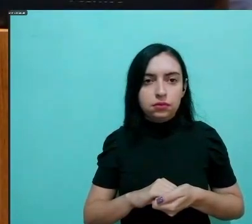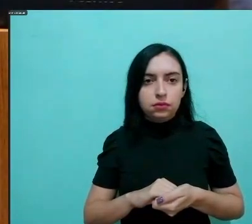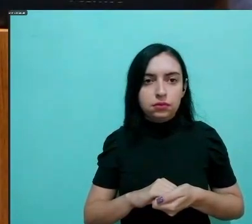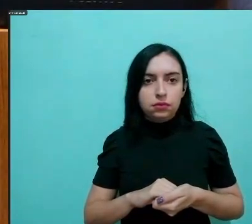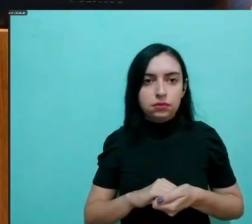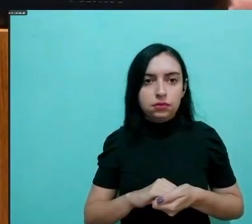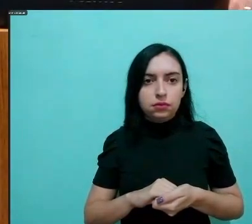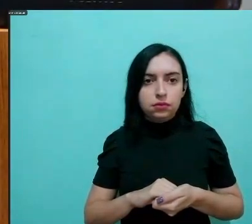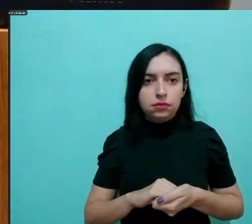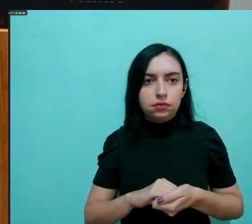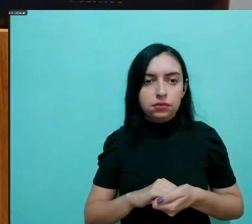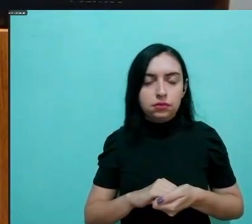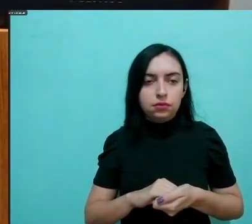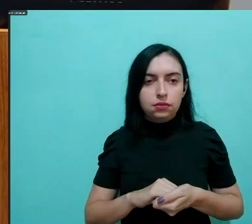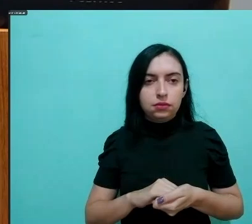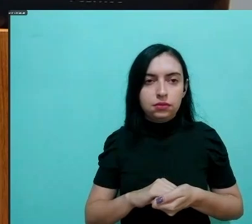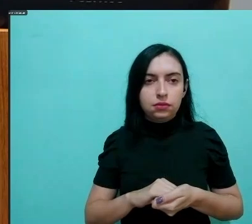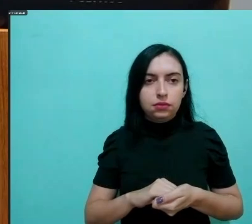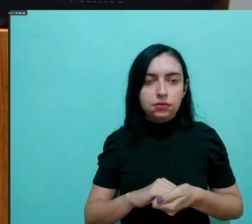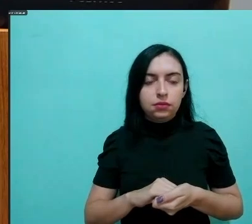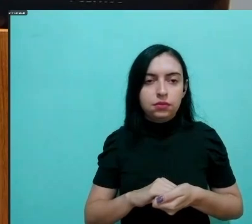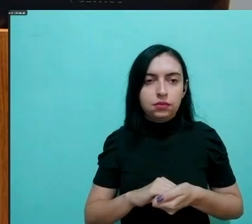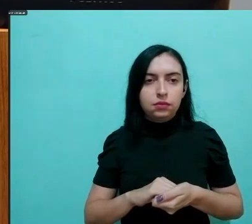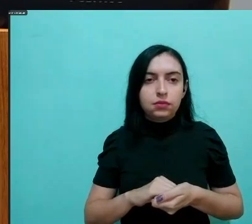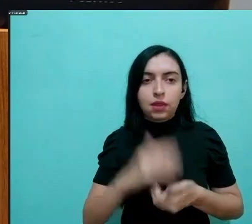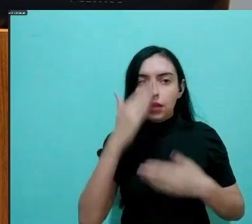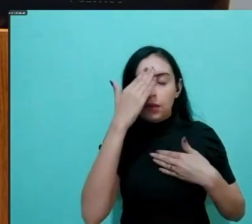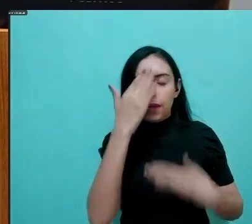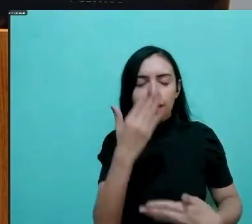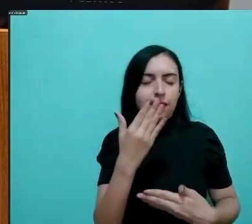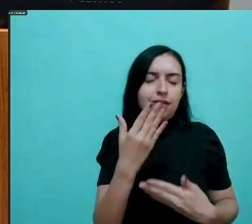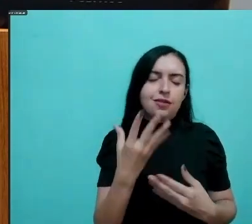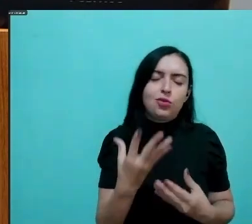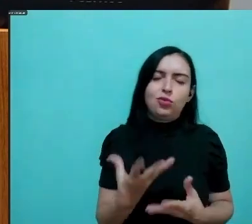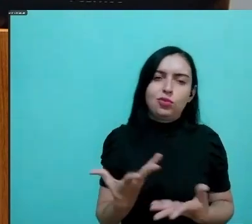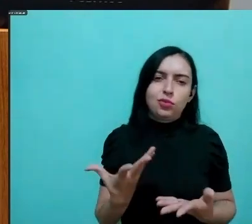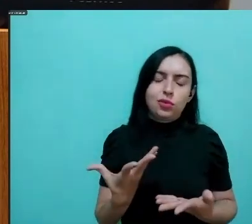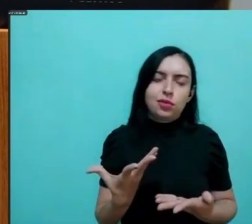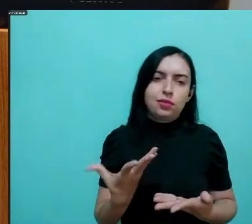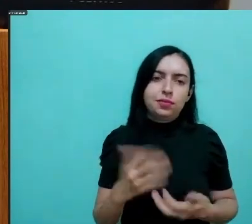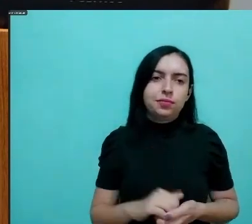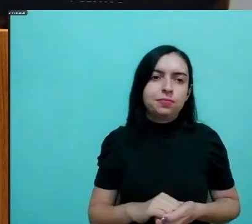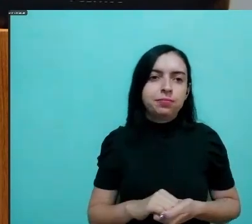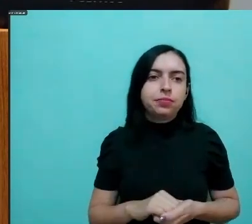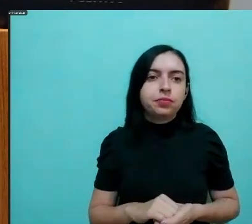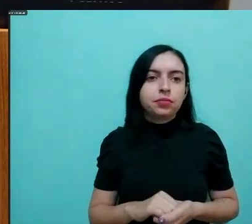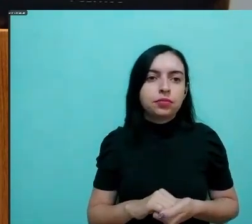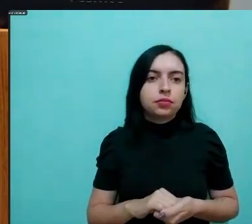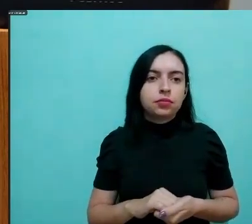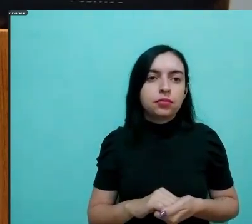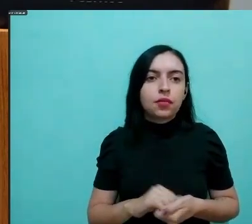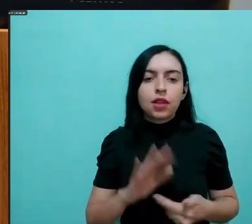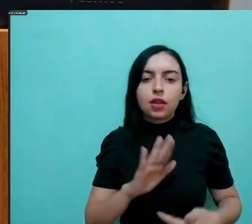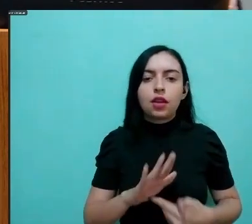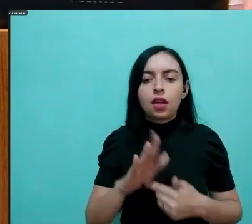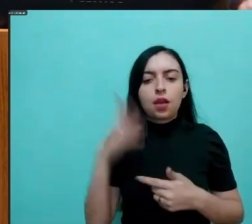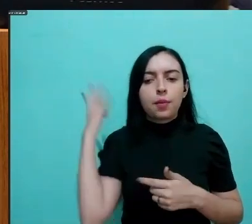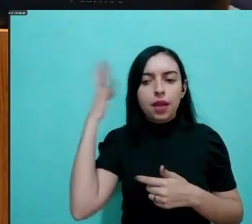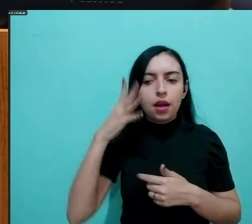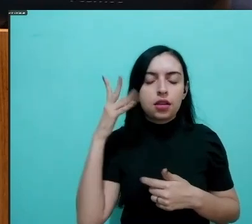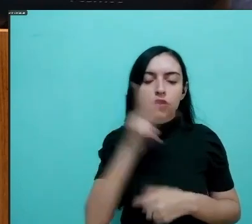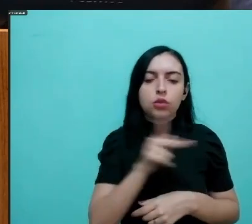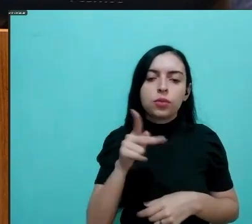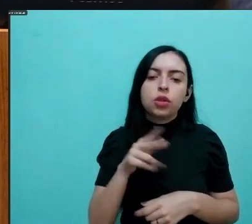Não, é você. Bom, eu agradeço muitíssimo, muitíssimo mesmo a exposição do professor